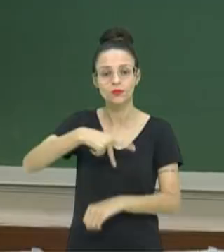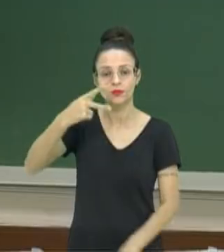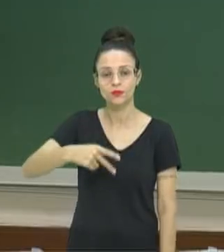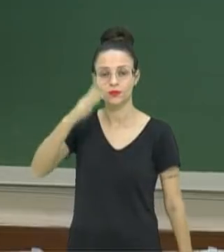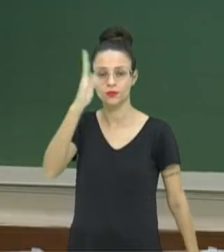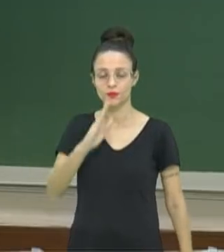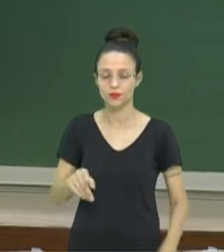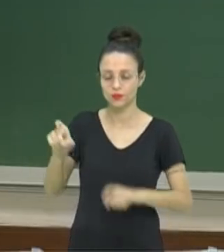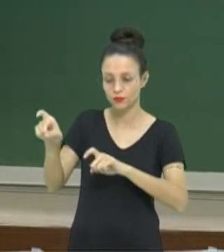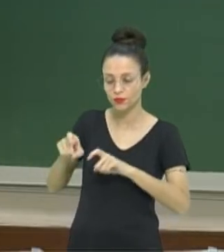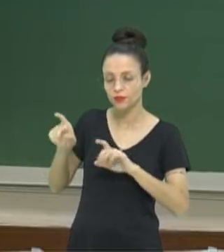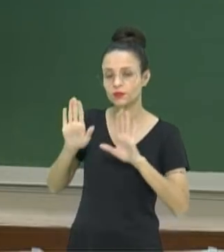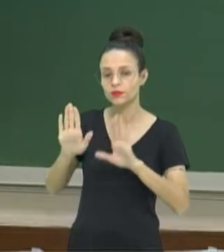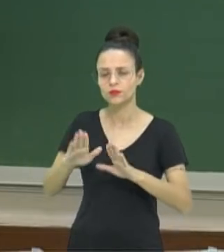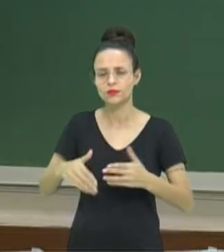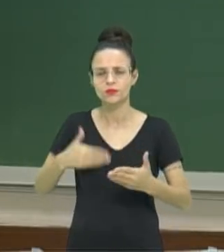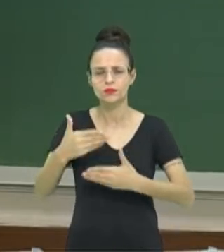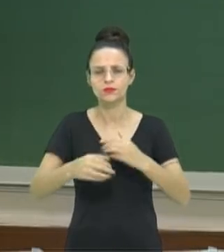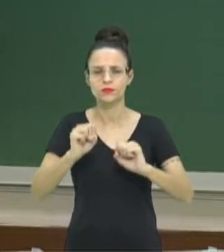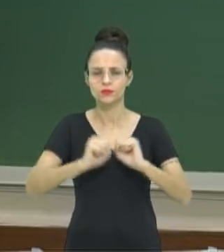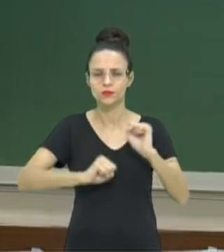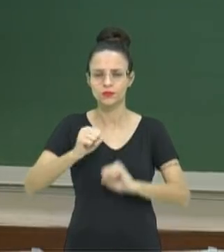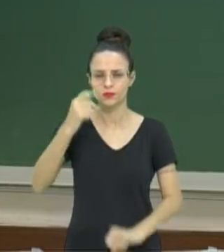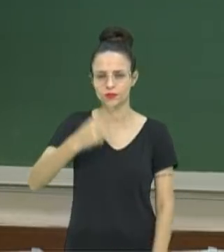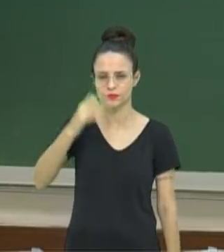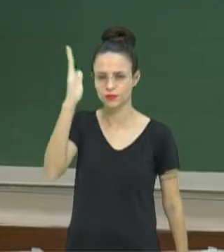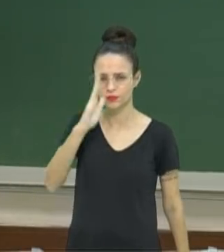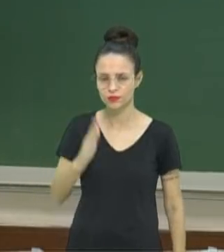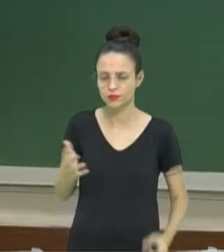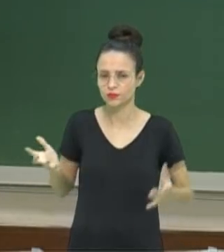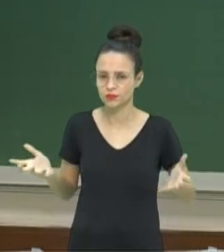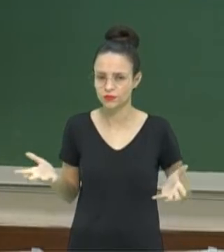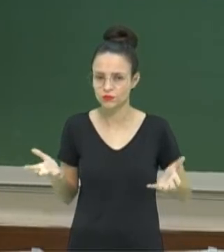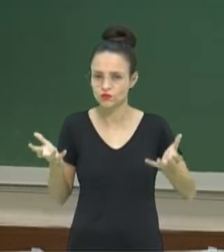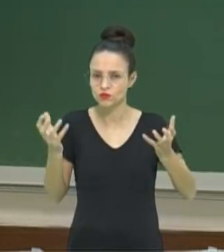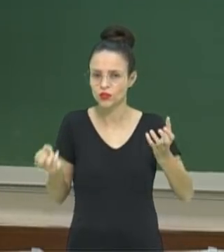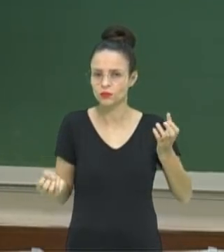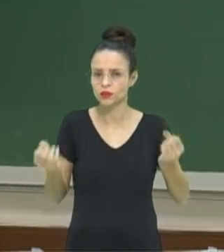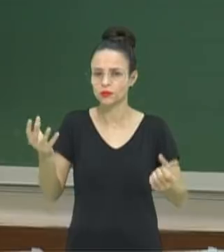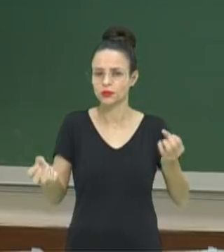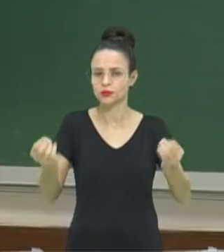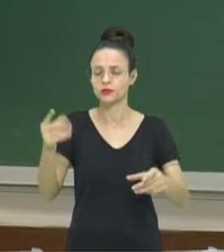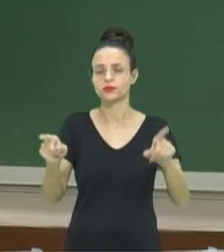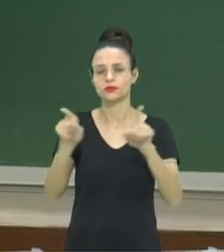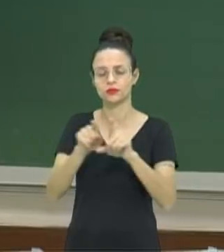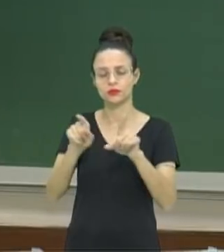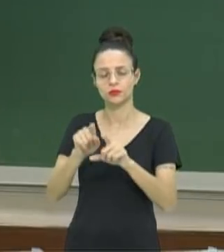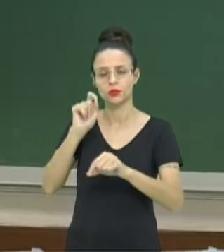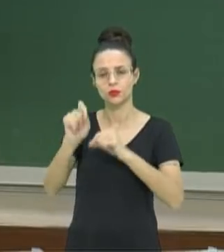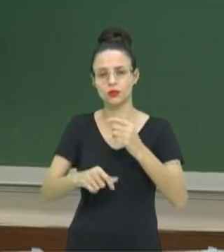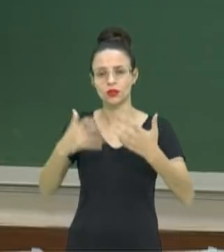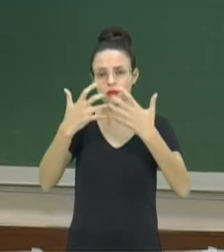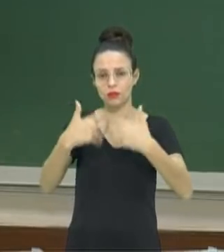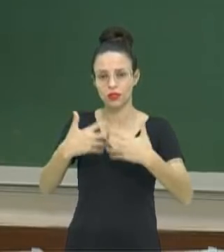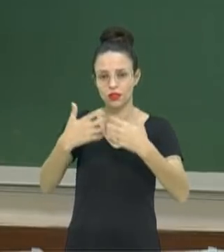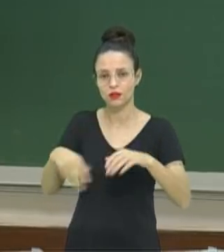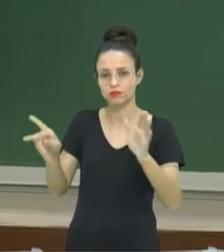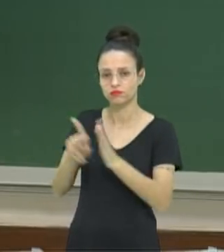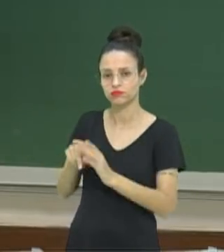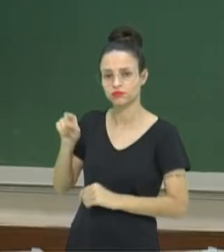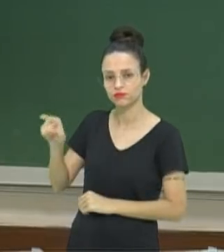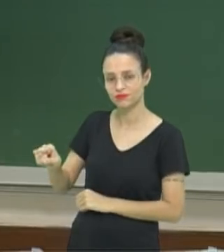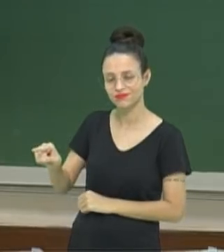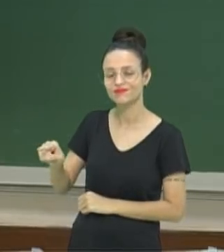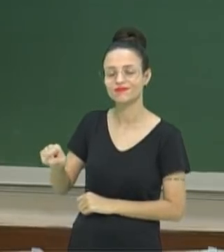mas quando eu tenho o processo de industrialização no Brasil se acentuando, e outro fator é a mecanização da